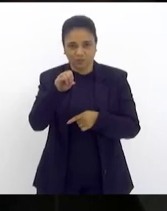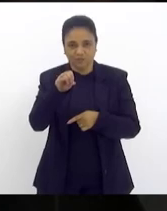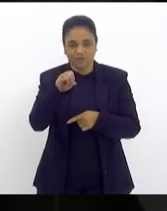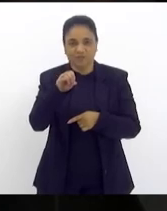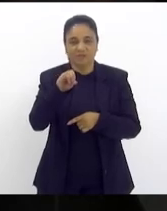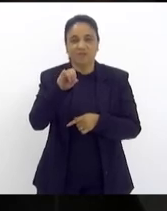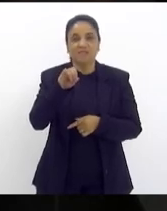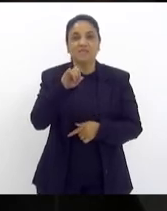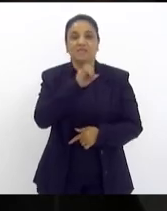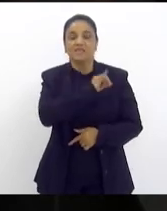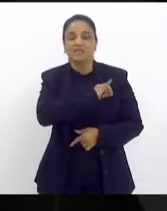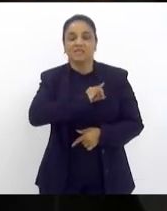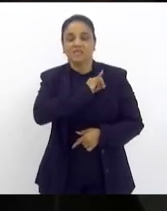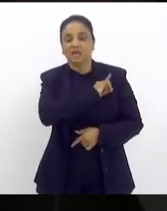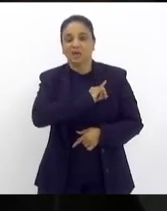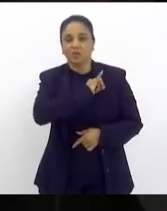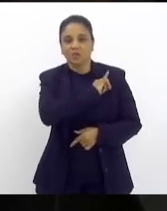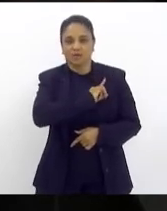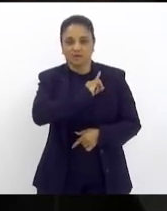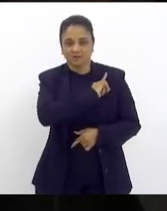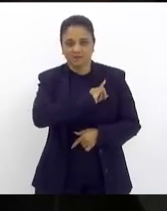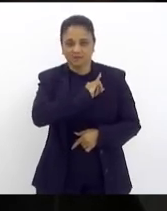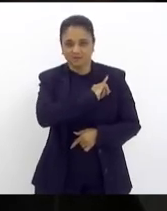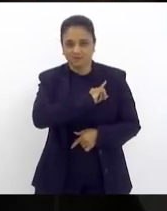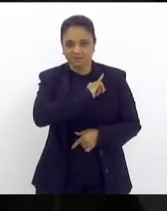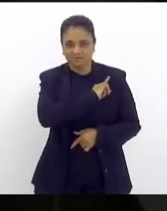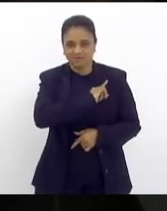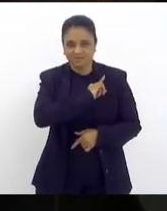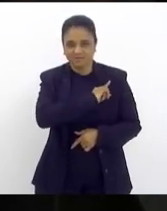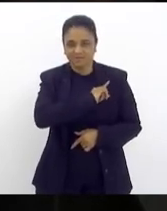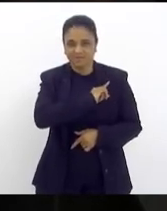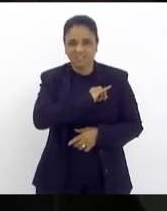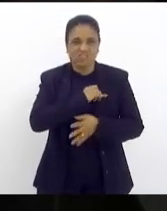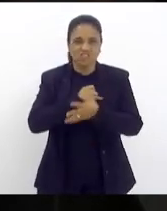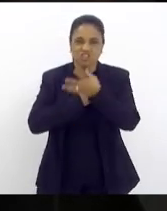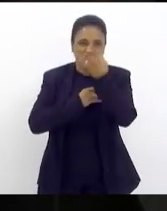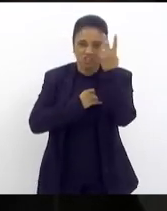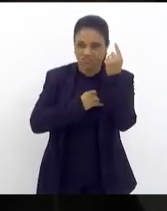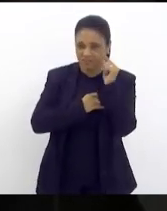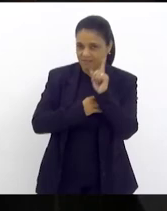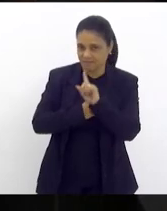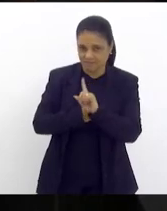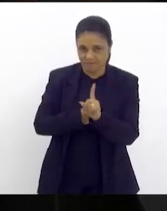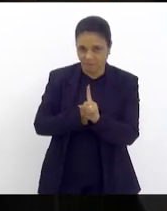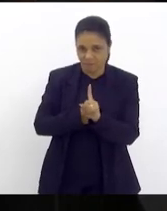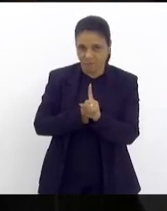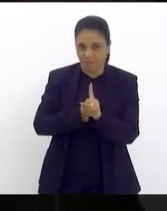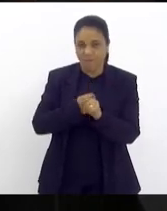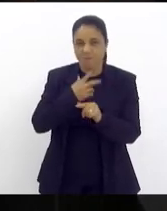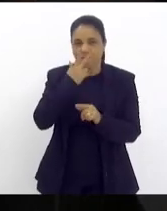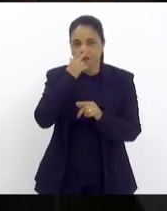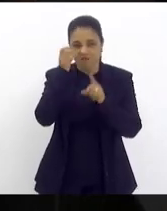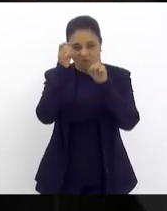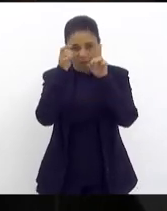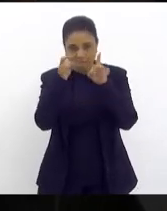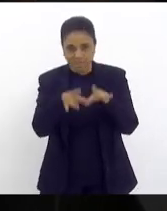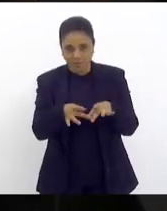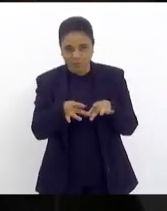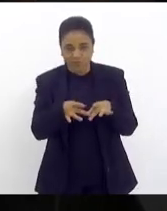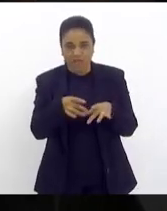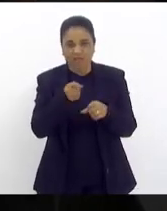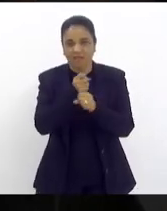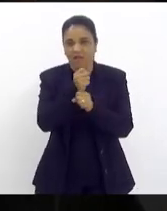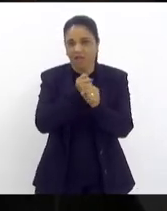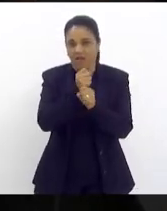que não é uma cidade que é esquecida, apesar dela ter sido abandonada durante muitos anos.